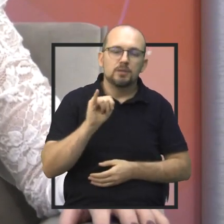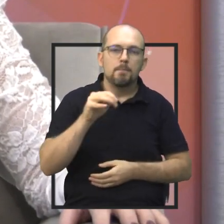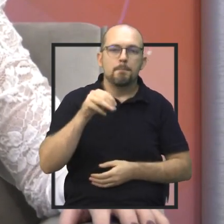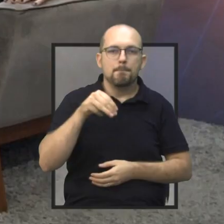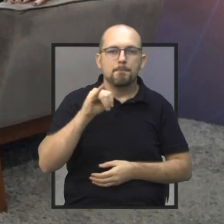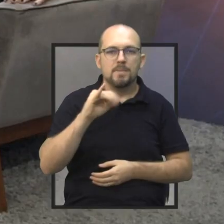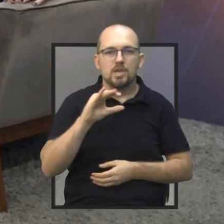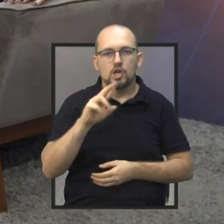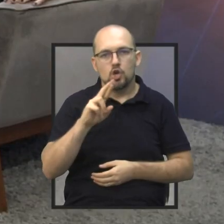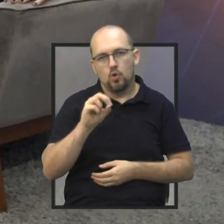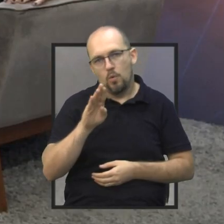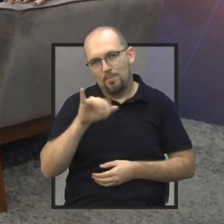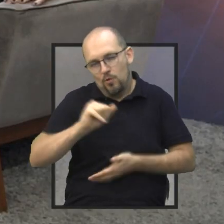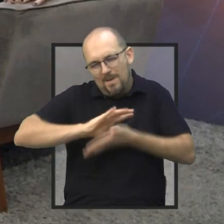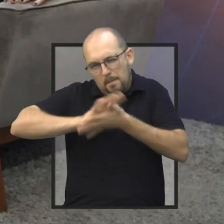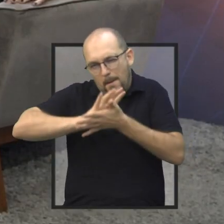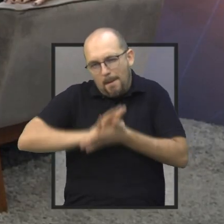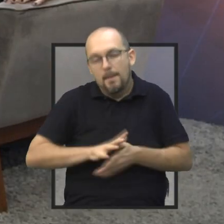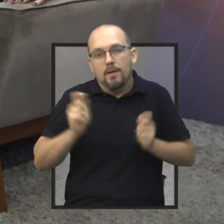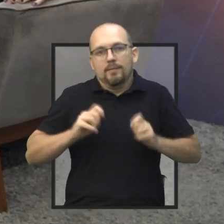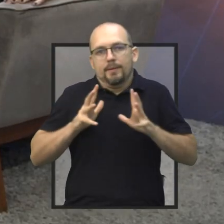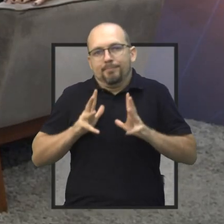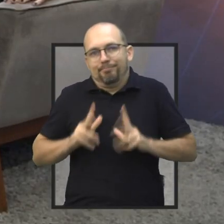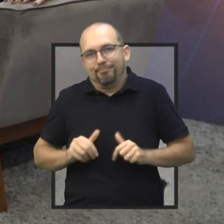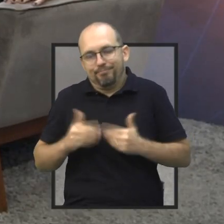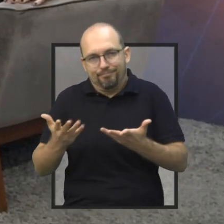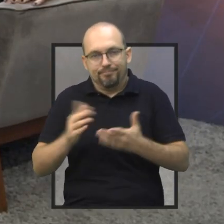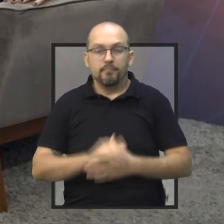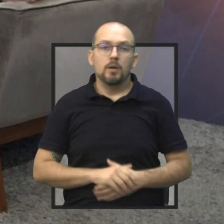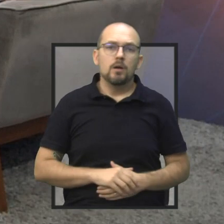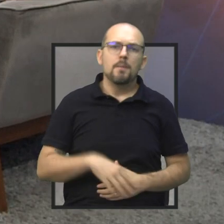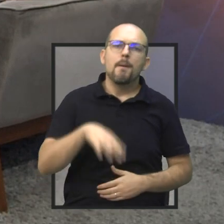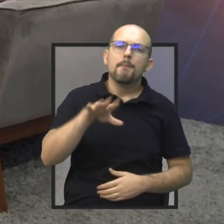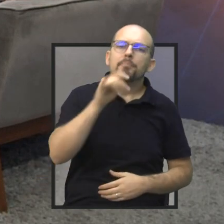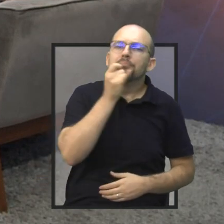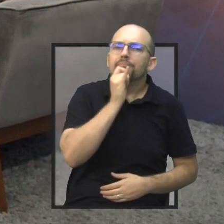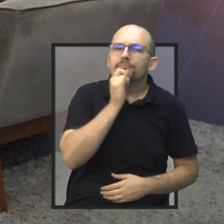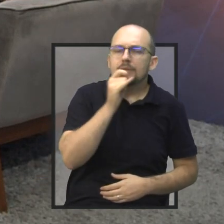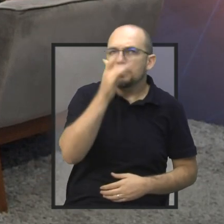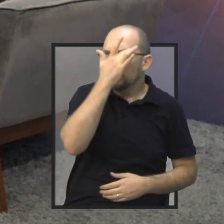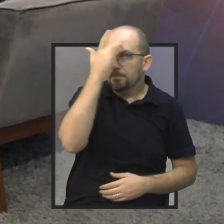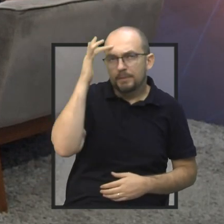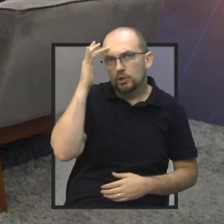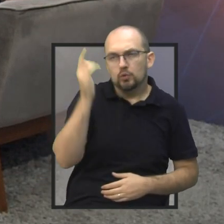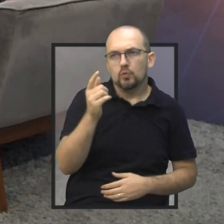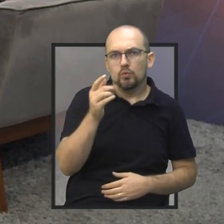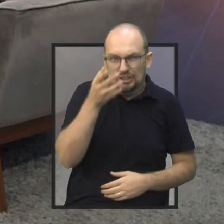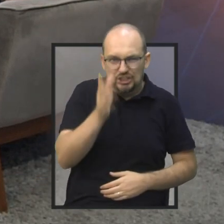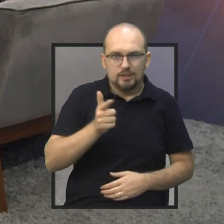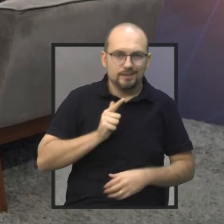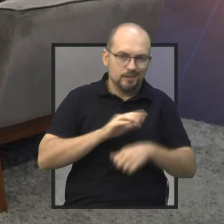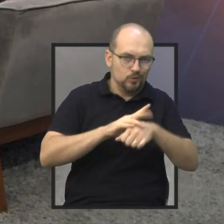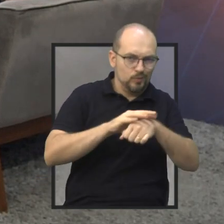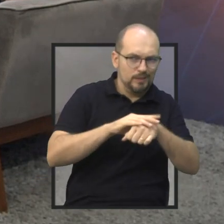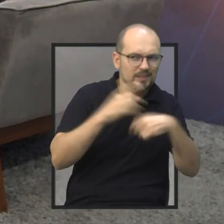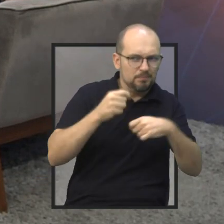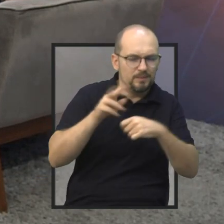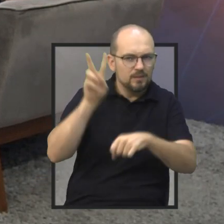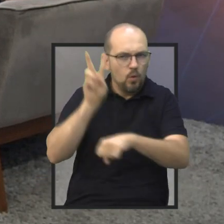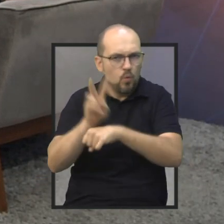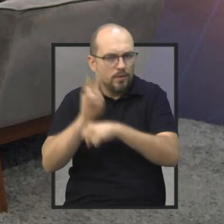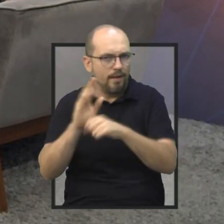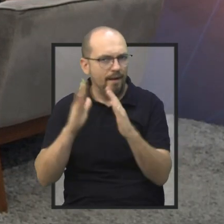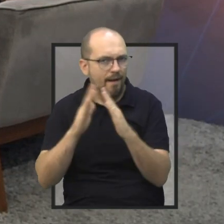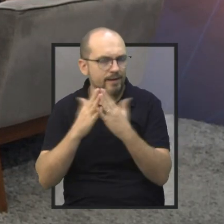sucesso terapêutico. E quem já possui alguma dessas patologias que a gente citou, tem que ter algum cuidado específico com